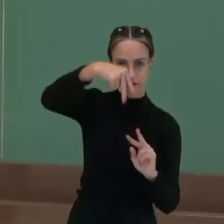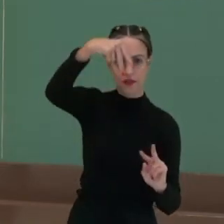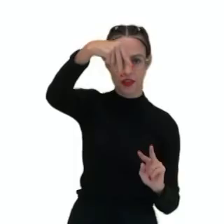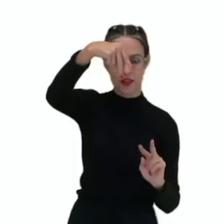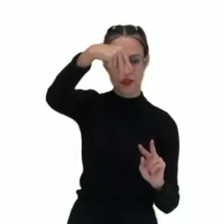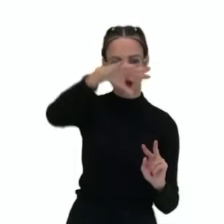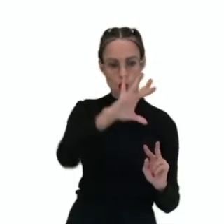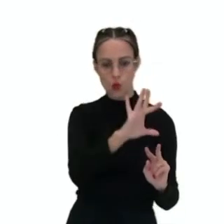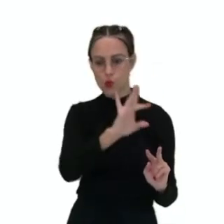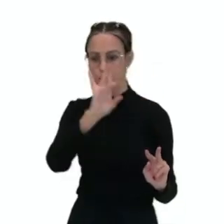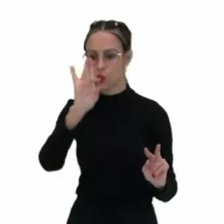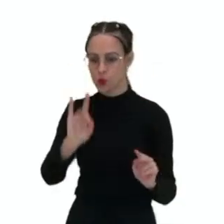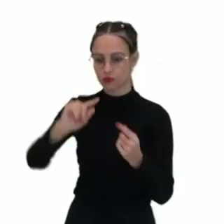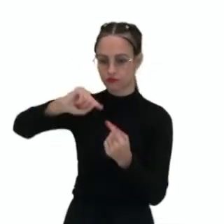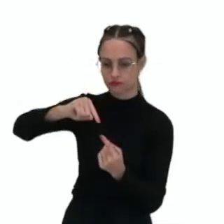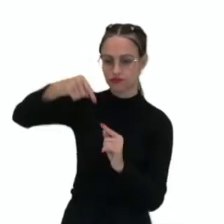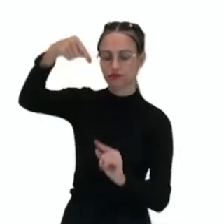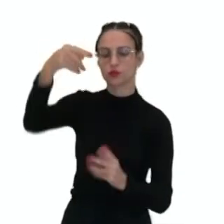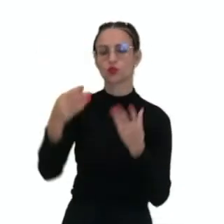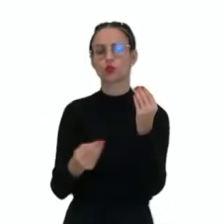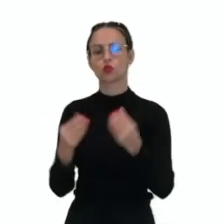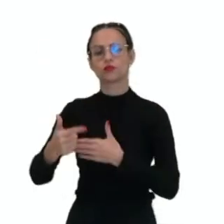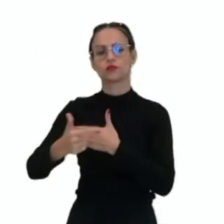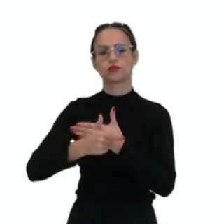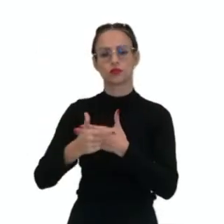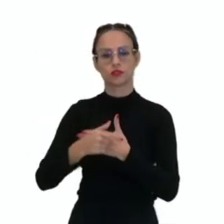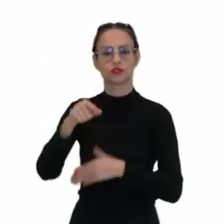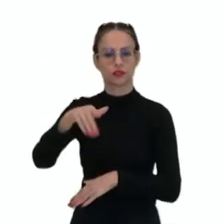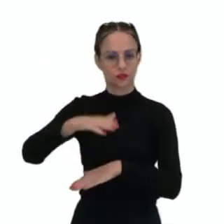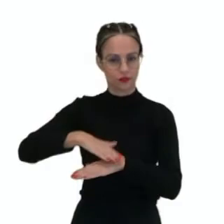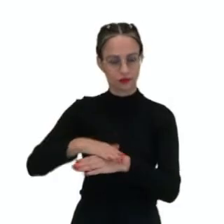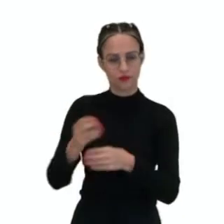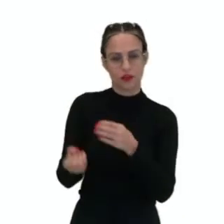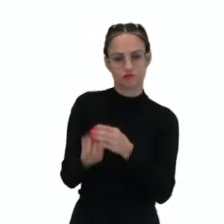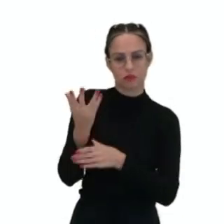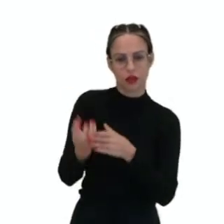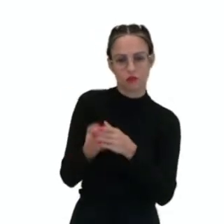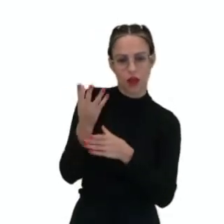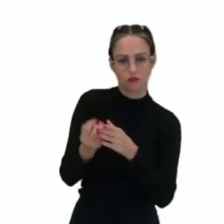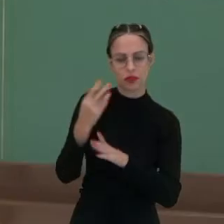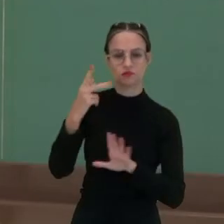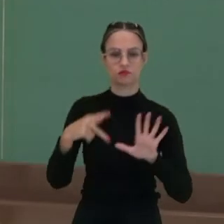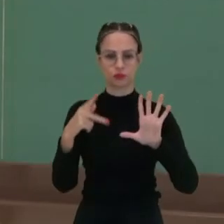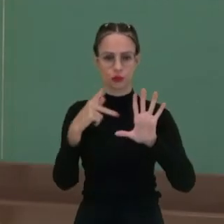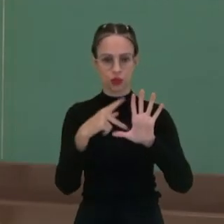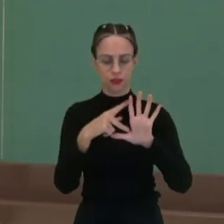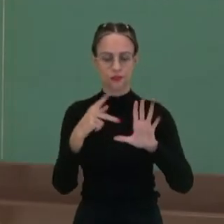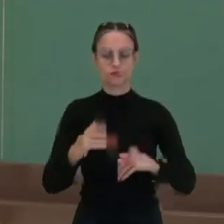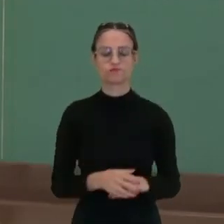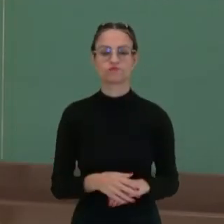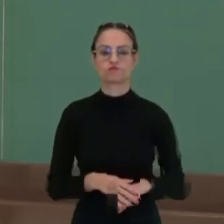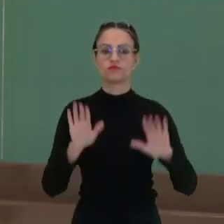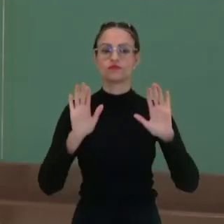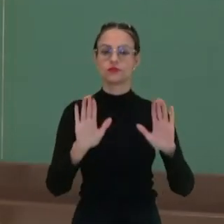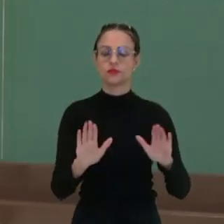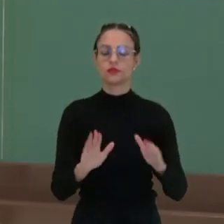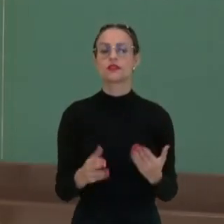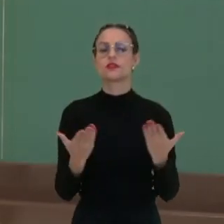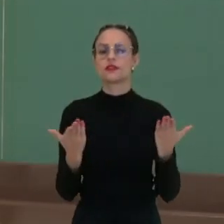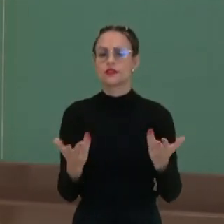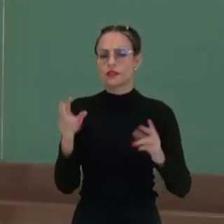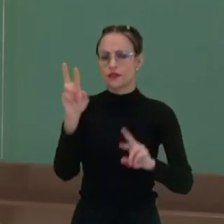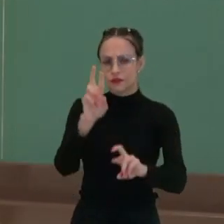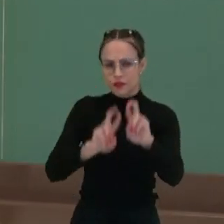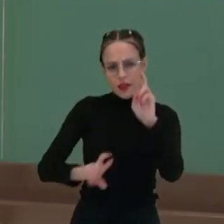moléculas de DNA. E qual é a função dele? Produção de proteínas, ok? O que a gente vai